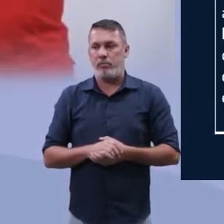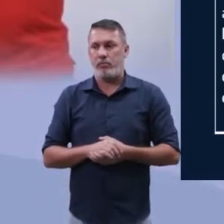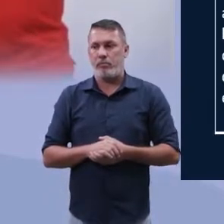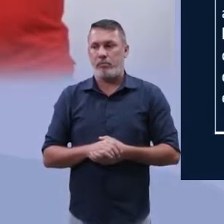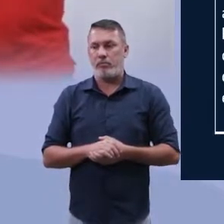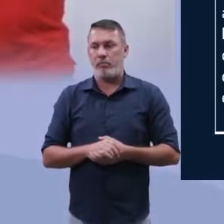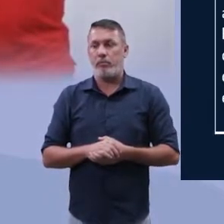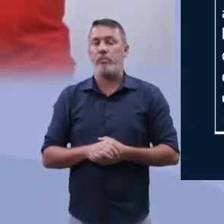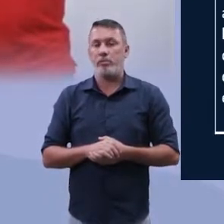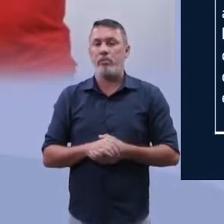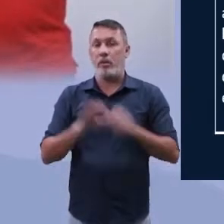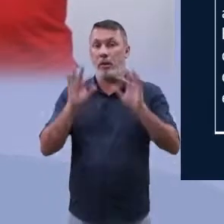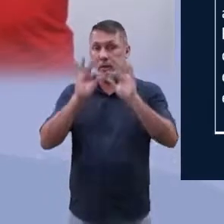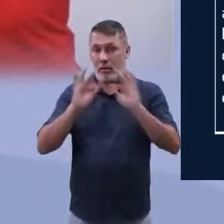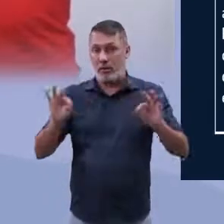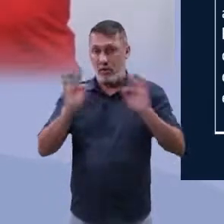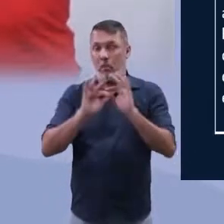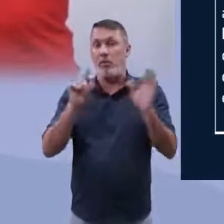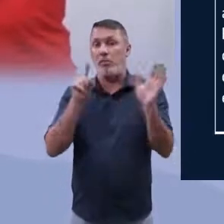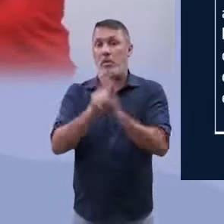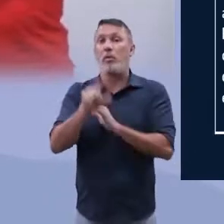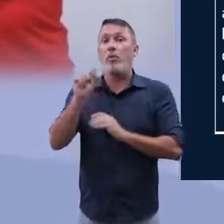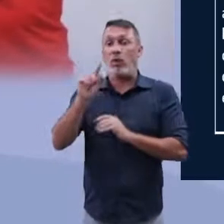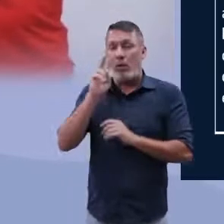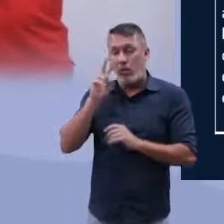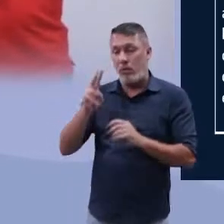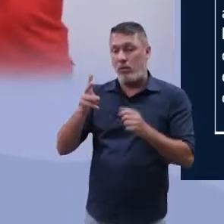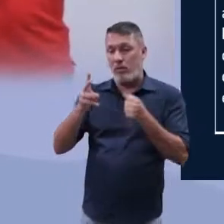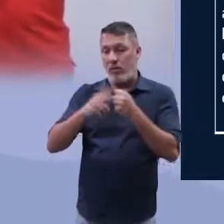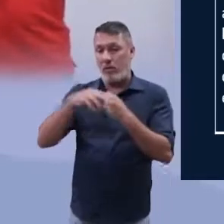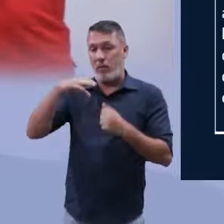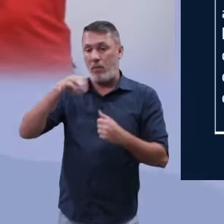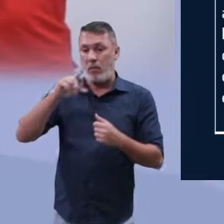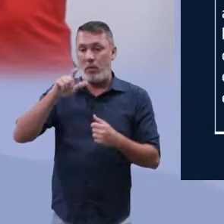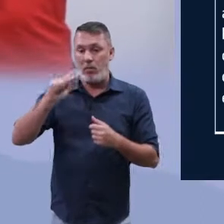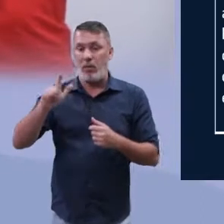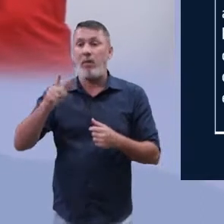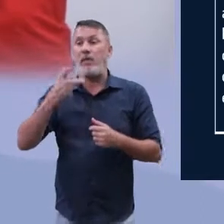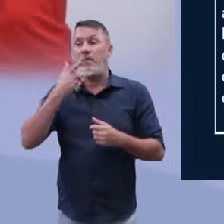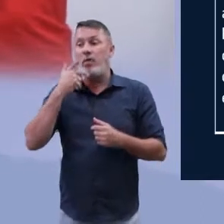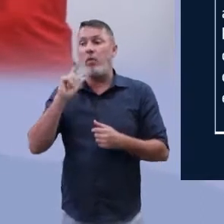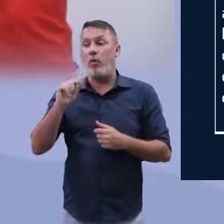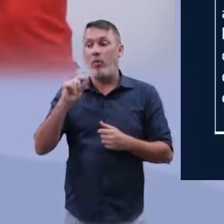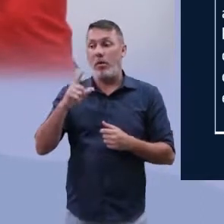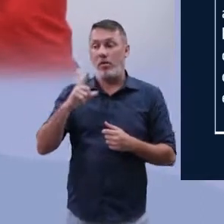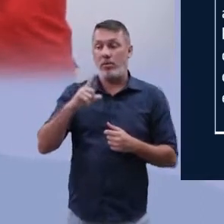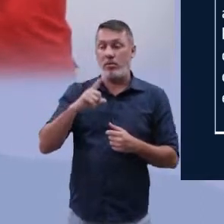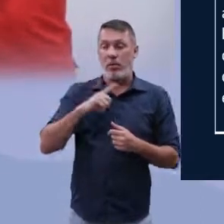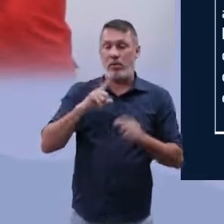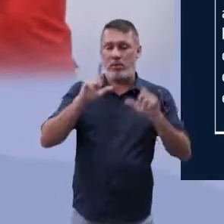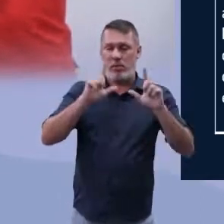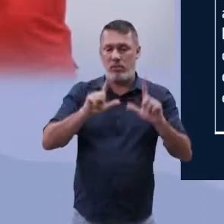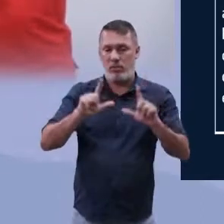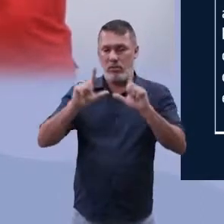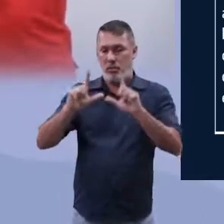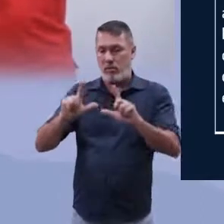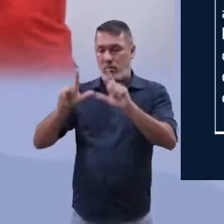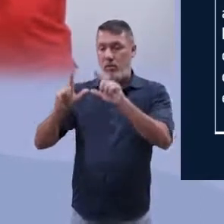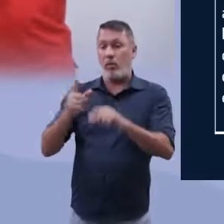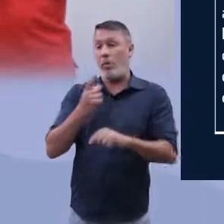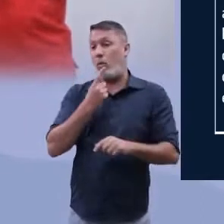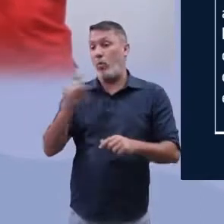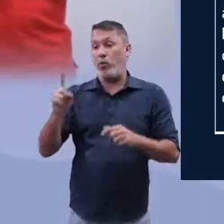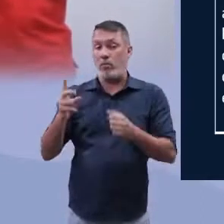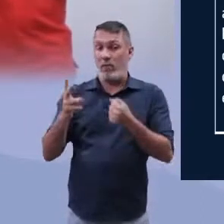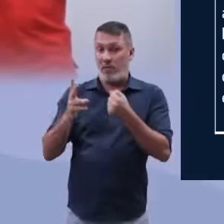its meaning by. Então, olha só, nós temos aí o modal. Está falando que no último quadrinho,